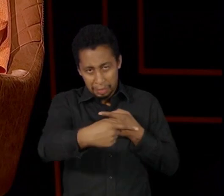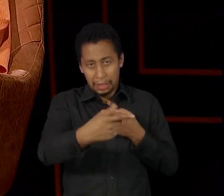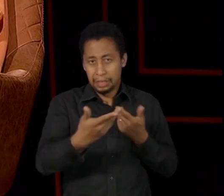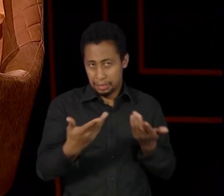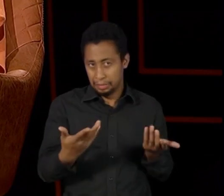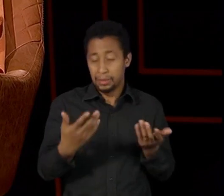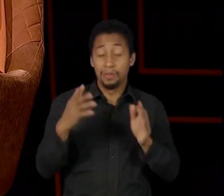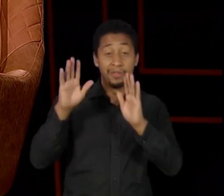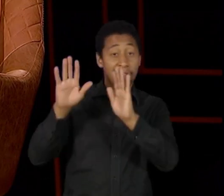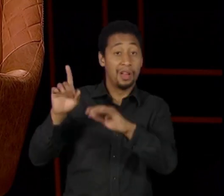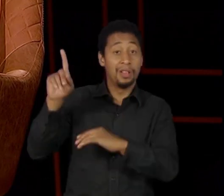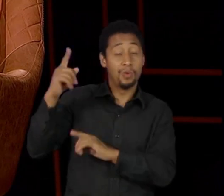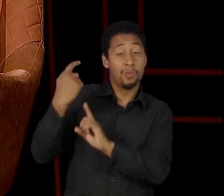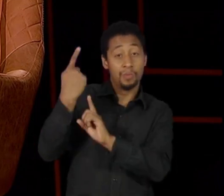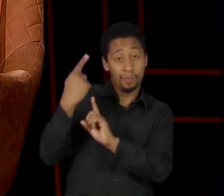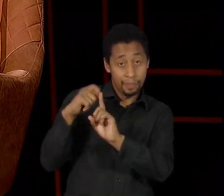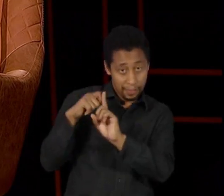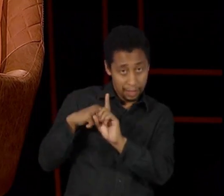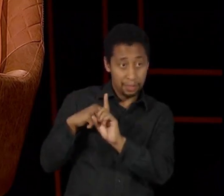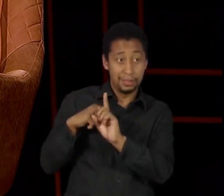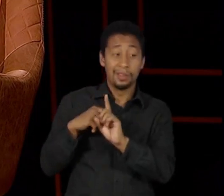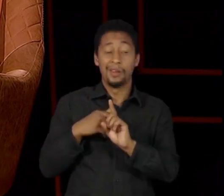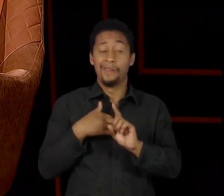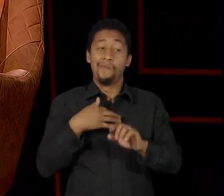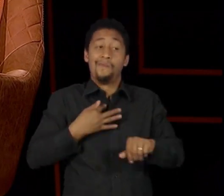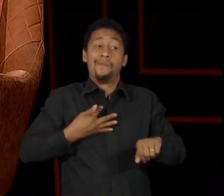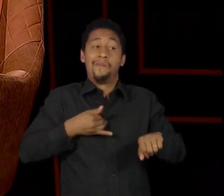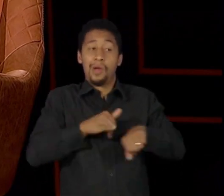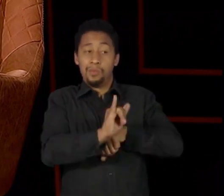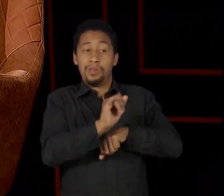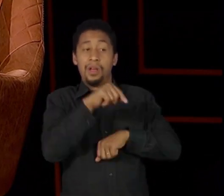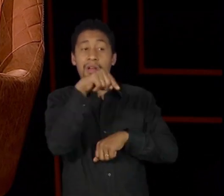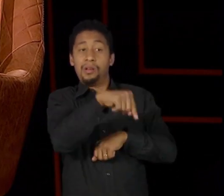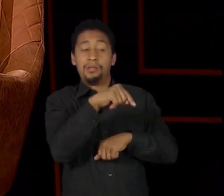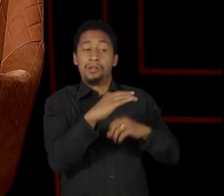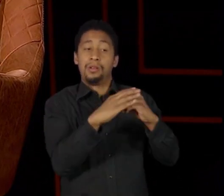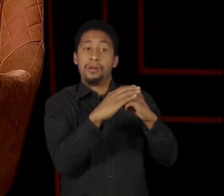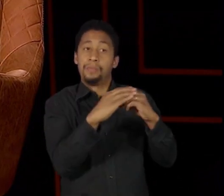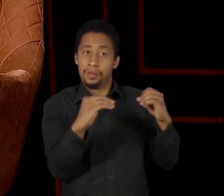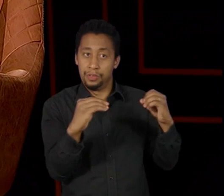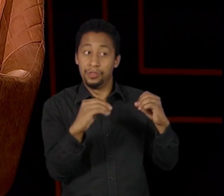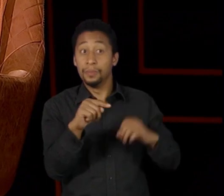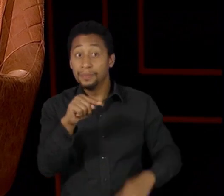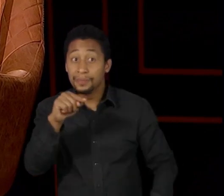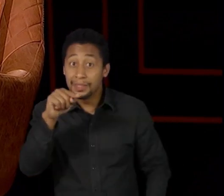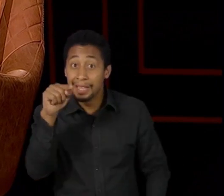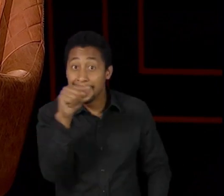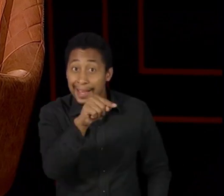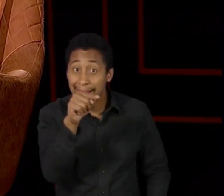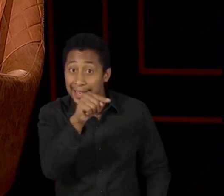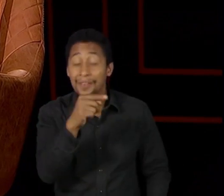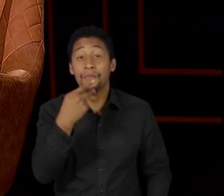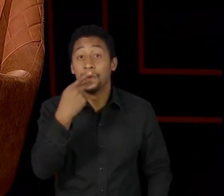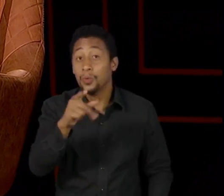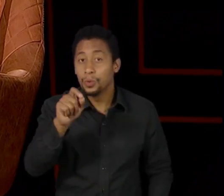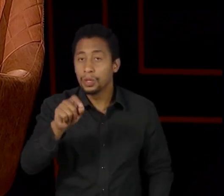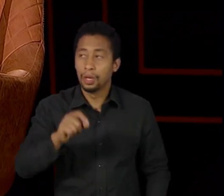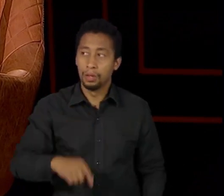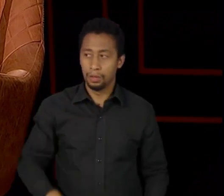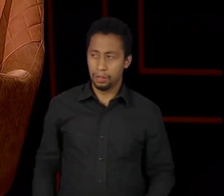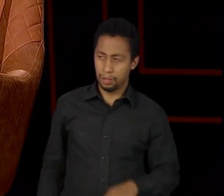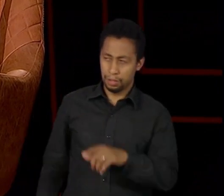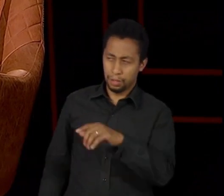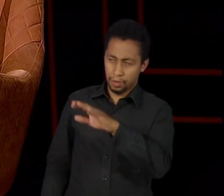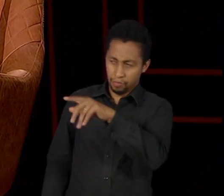eu teria que me ausentar. E o Golias, cara, falou, você está aqui no começo do ano, eu estou aqui